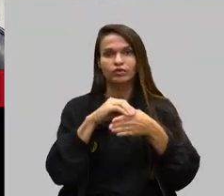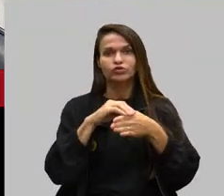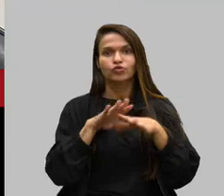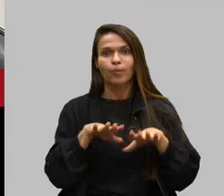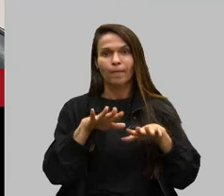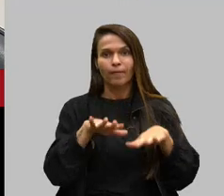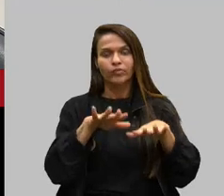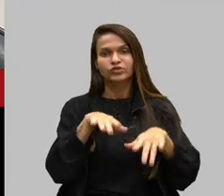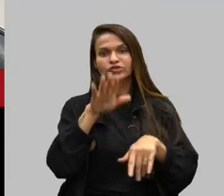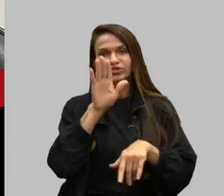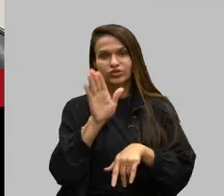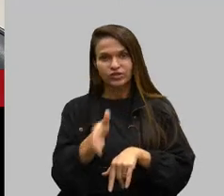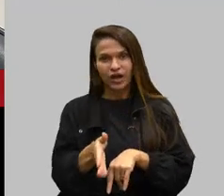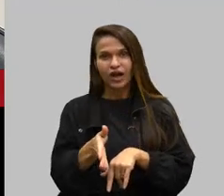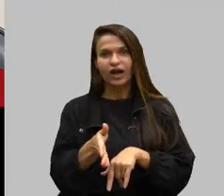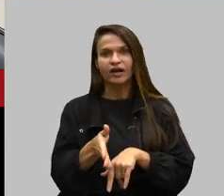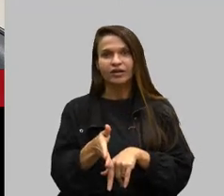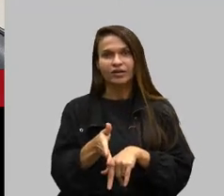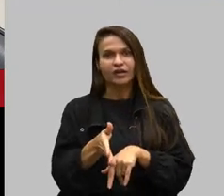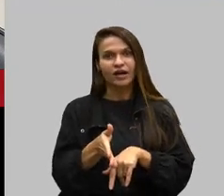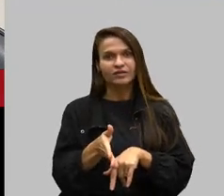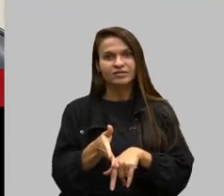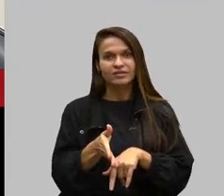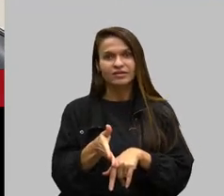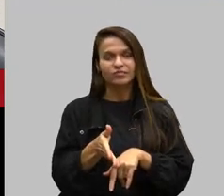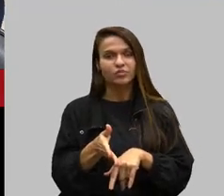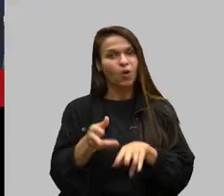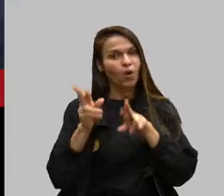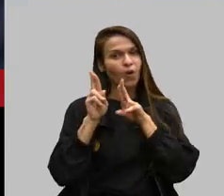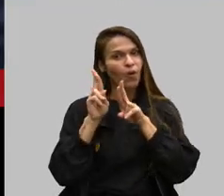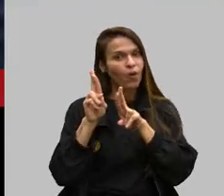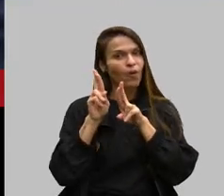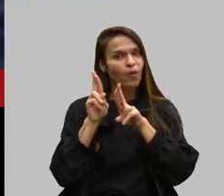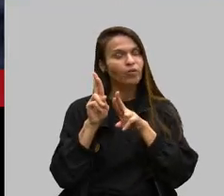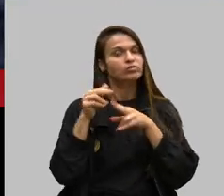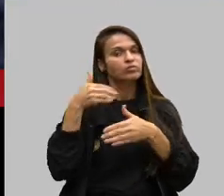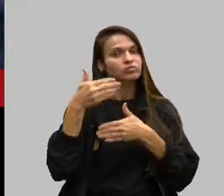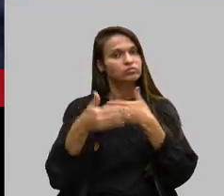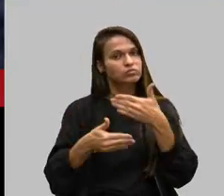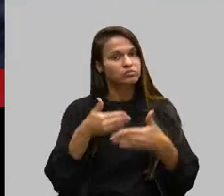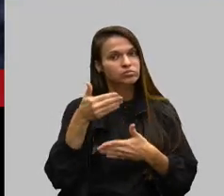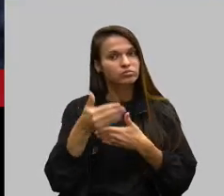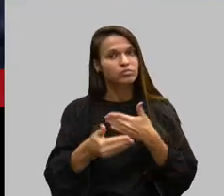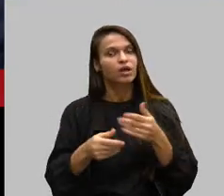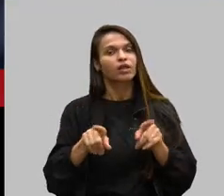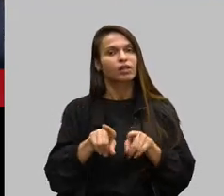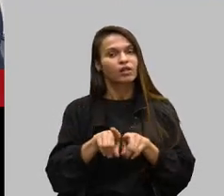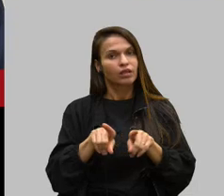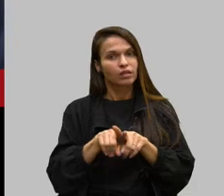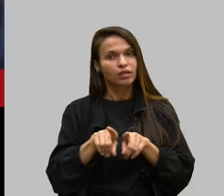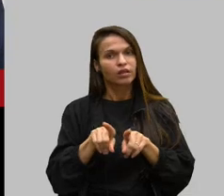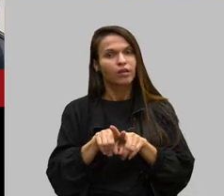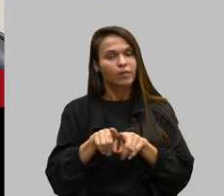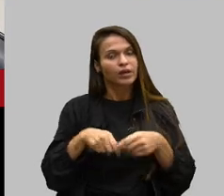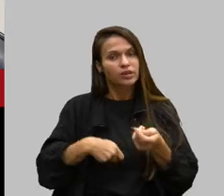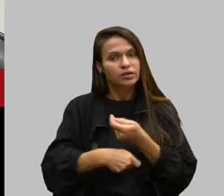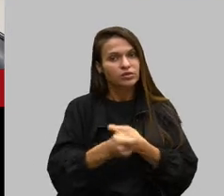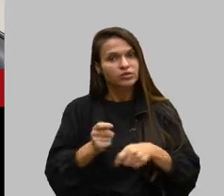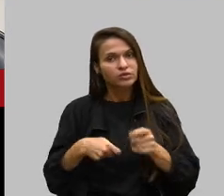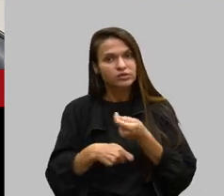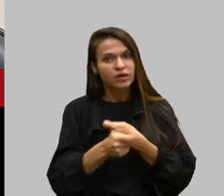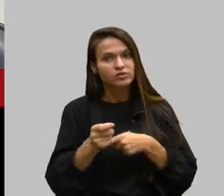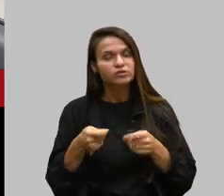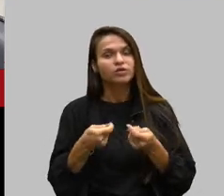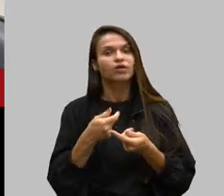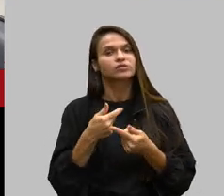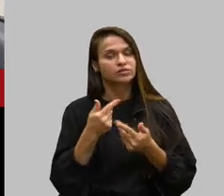e eh eh otimistas com com o andar e com com o caminhar das das negociações Enfim então